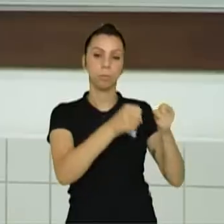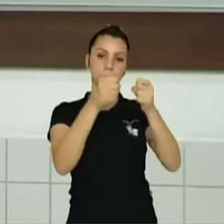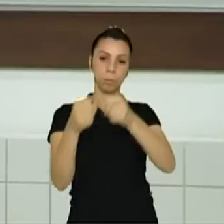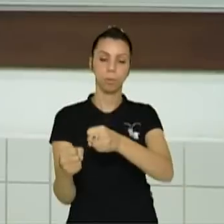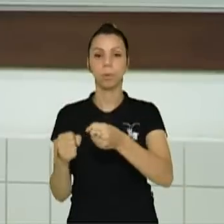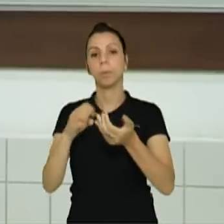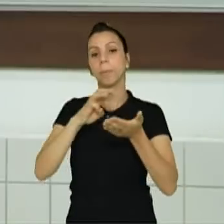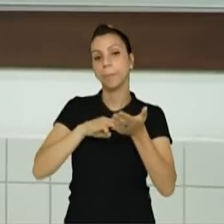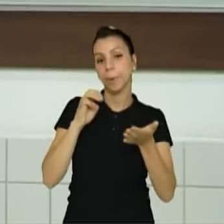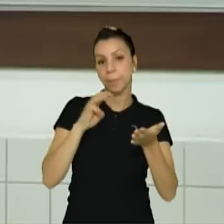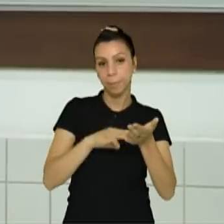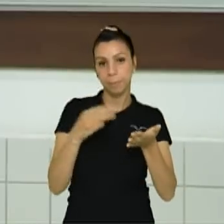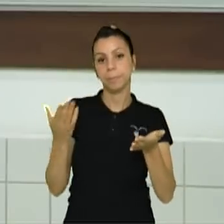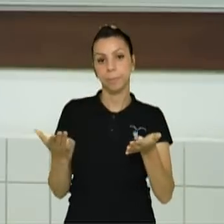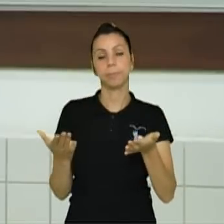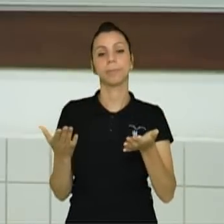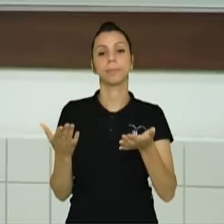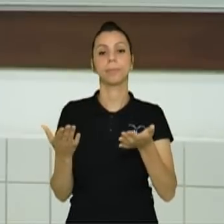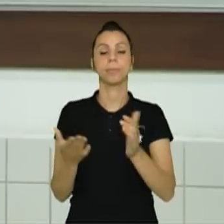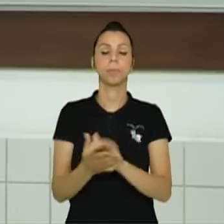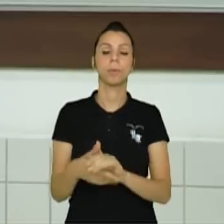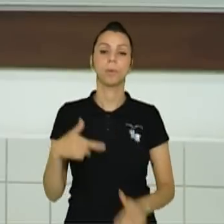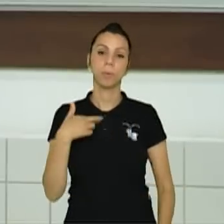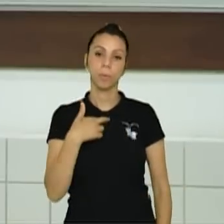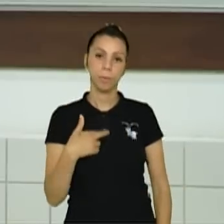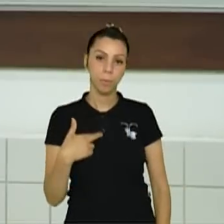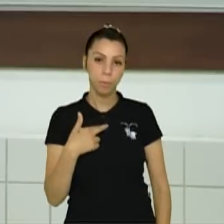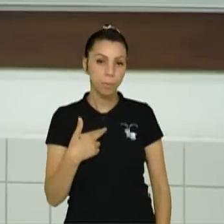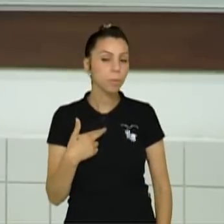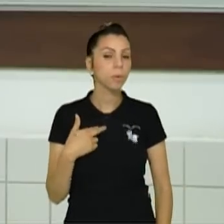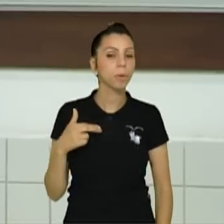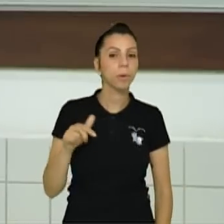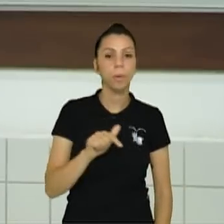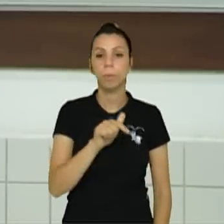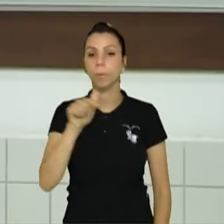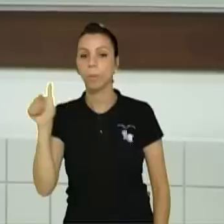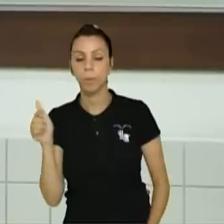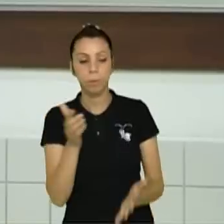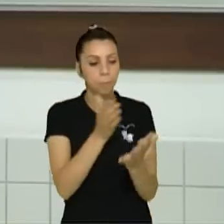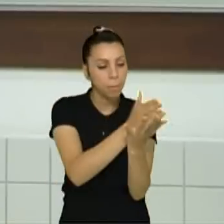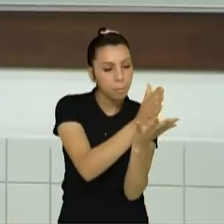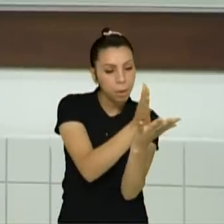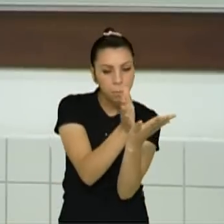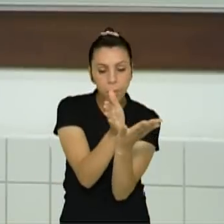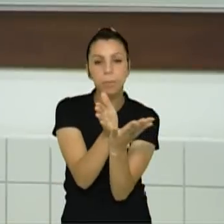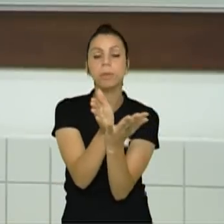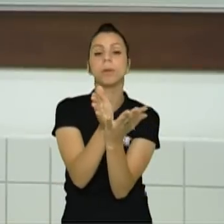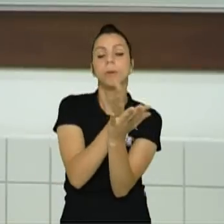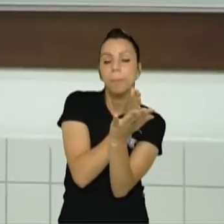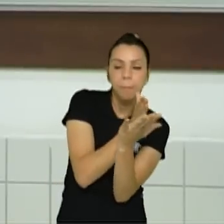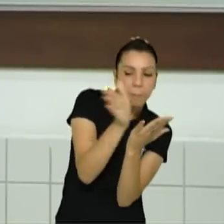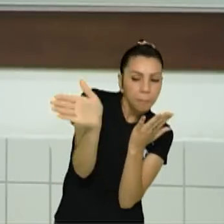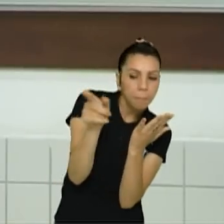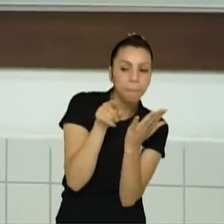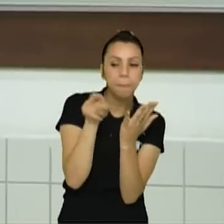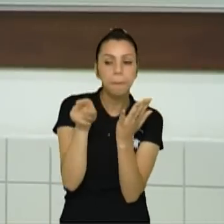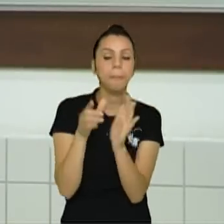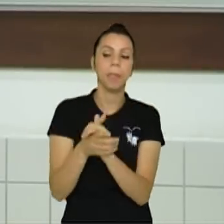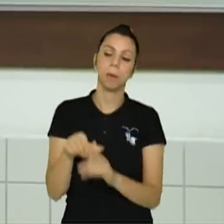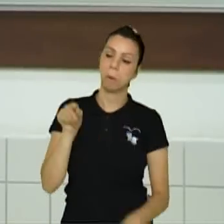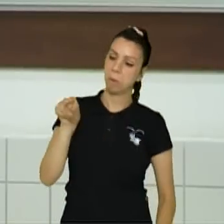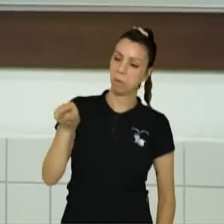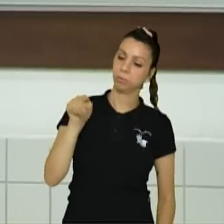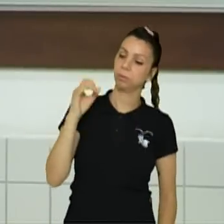método. Ou seja, o romantismo ele vai por um outro viés. Ele vai dizer o seguinte, olha, essas questões